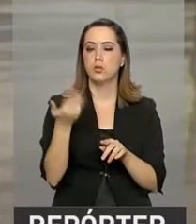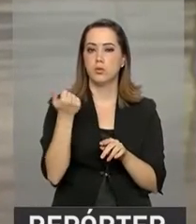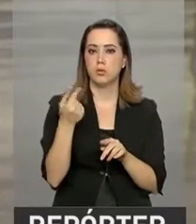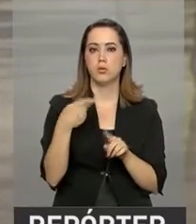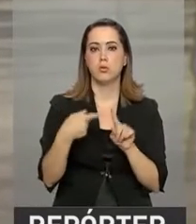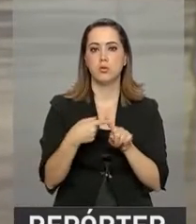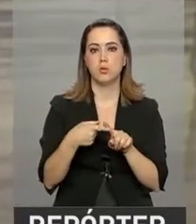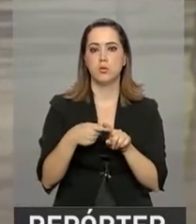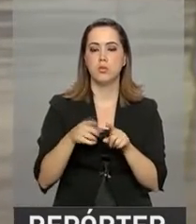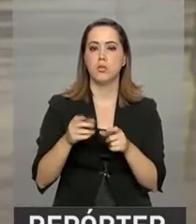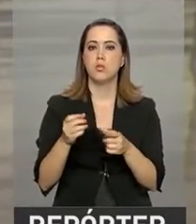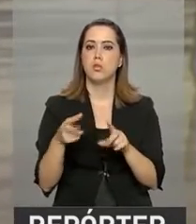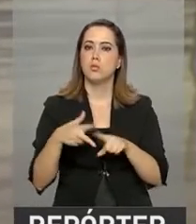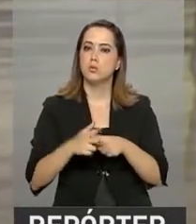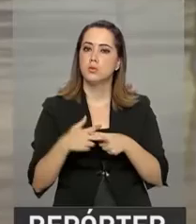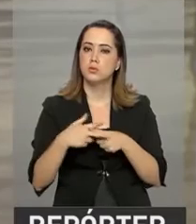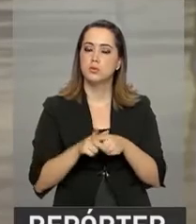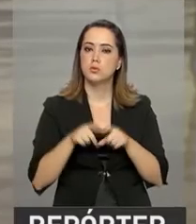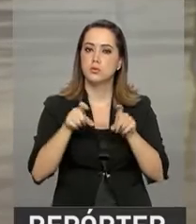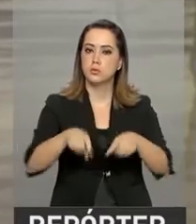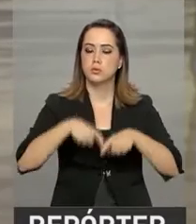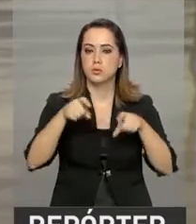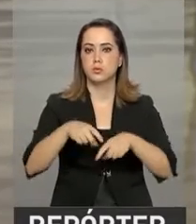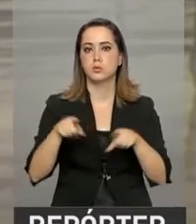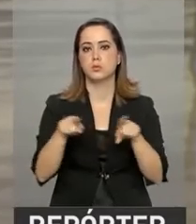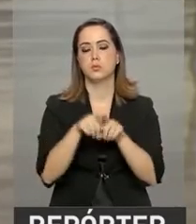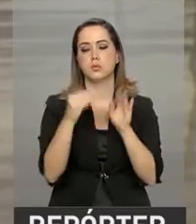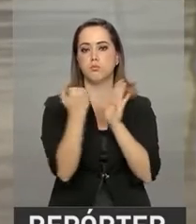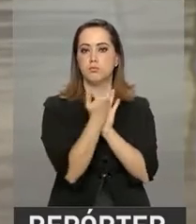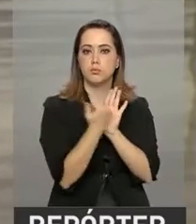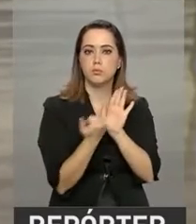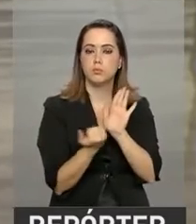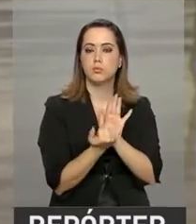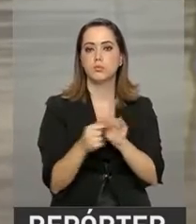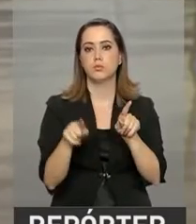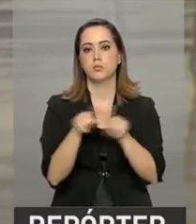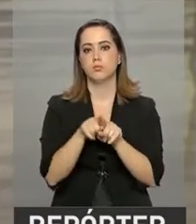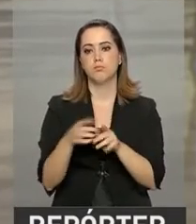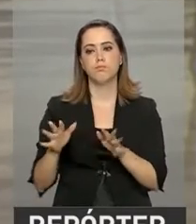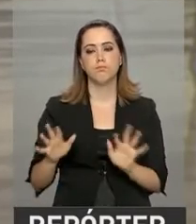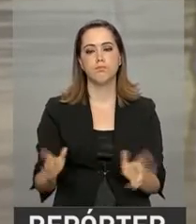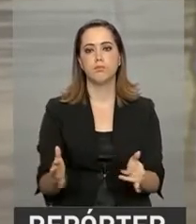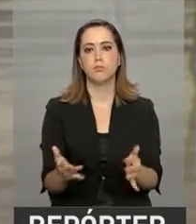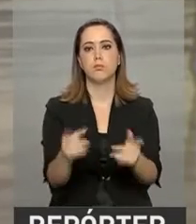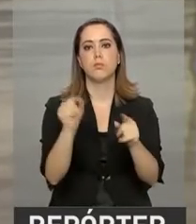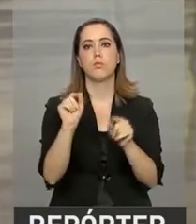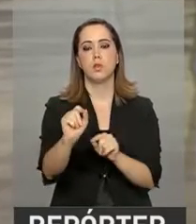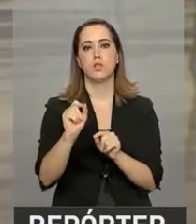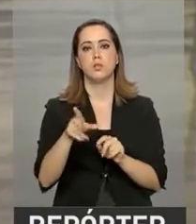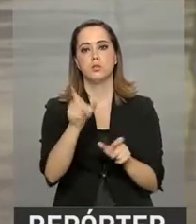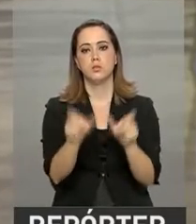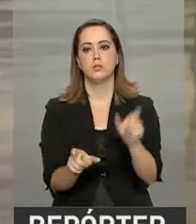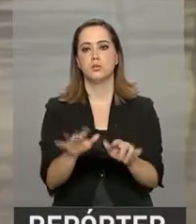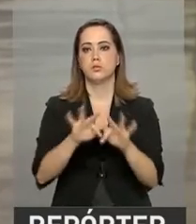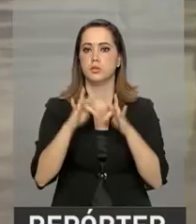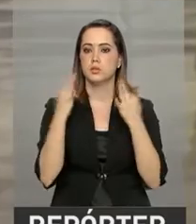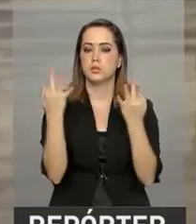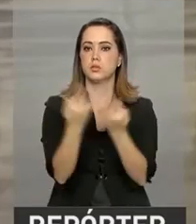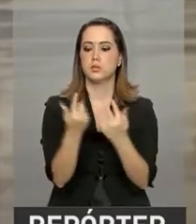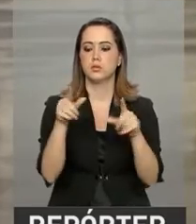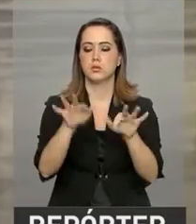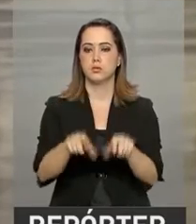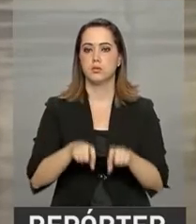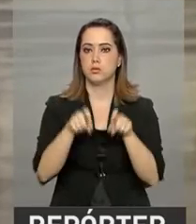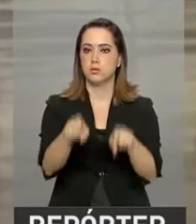a reforma agrária no país e colocar em prática projetos e programas para incentivar os agricultores familiares que segundo